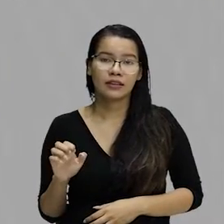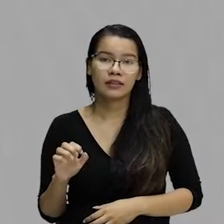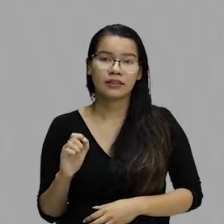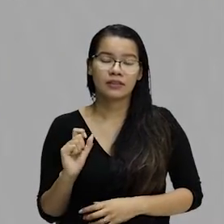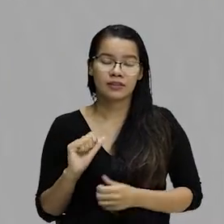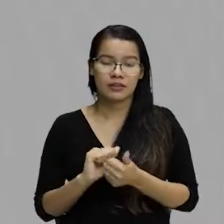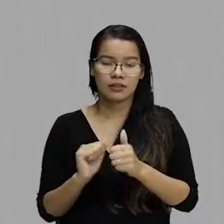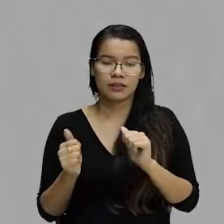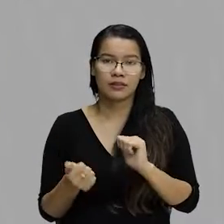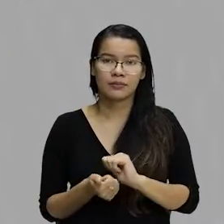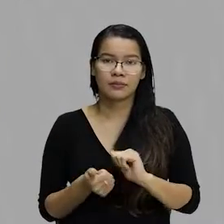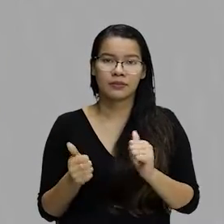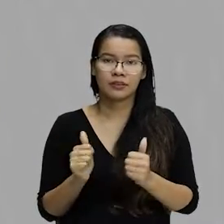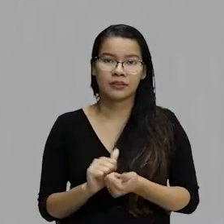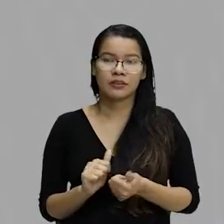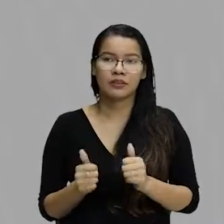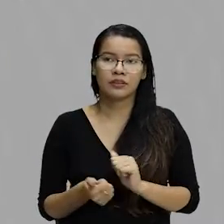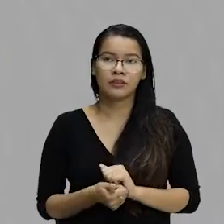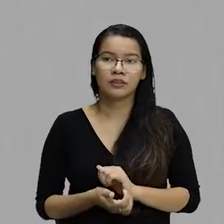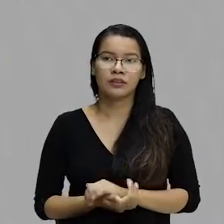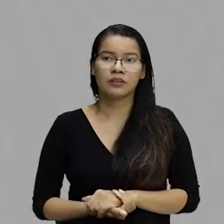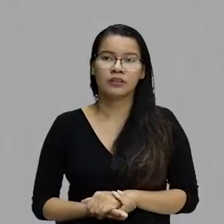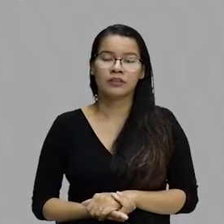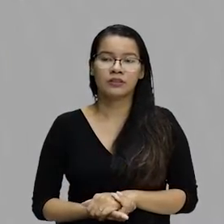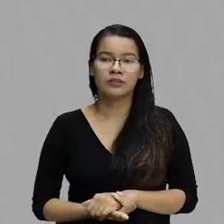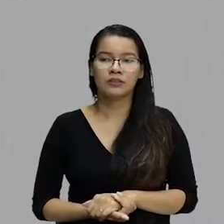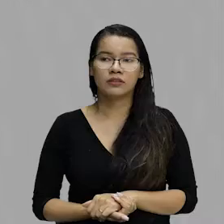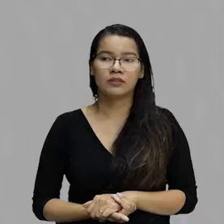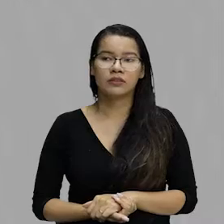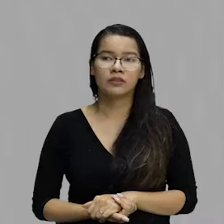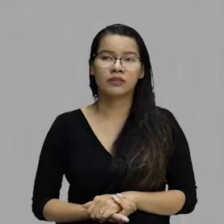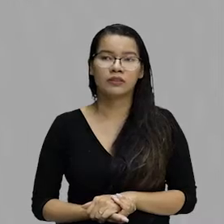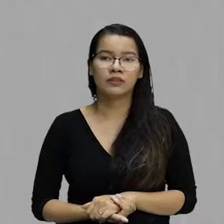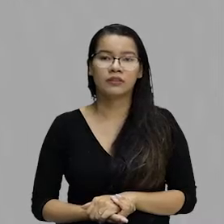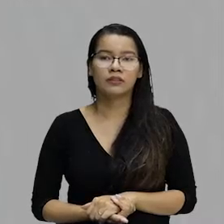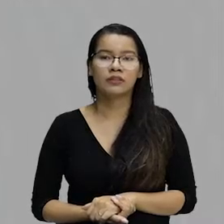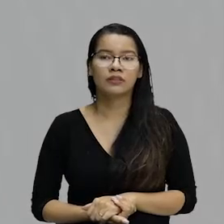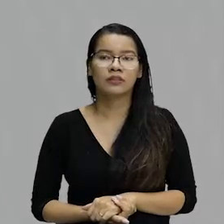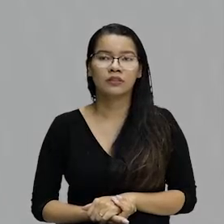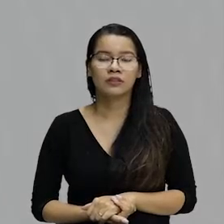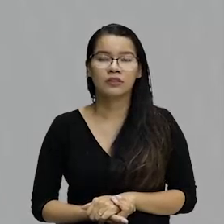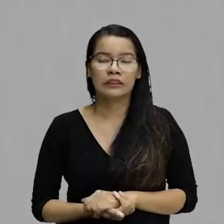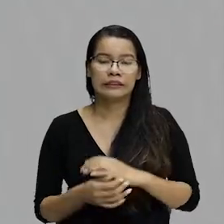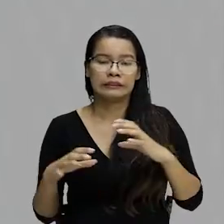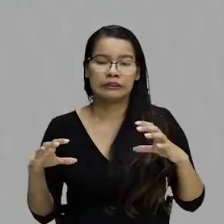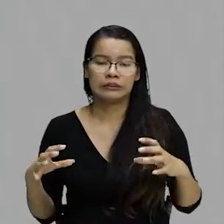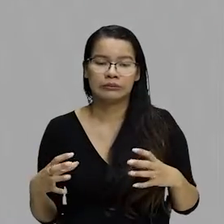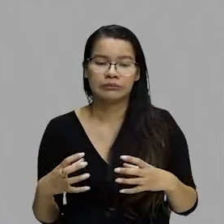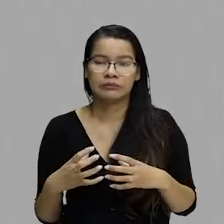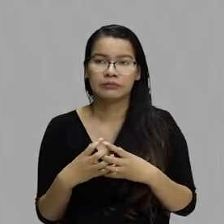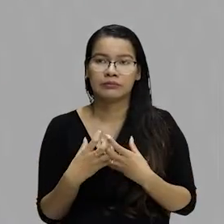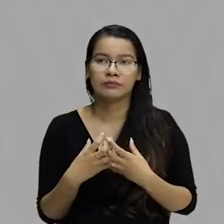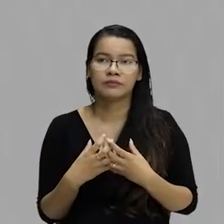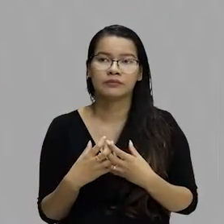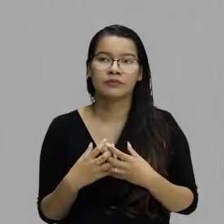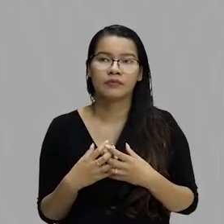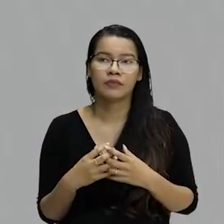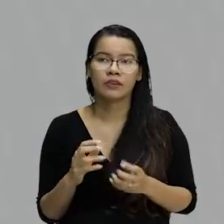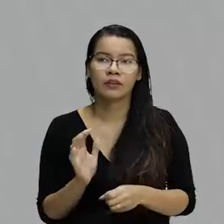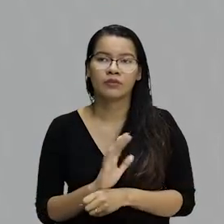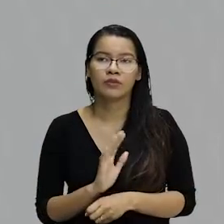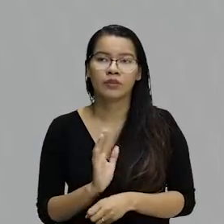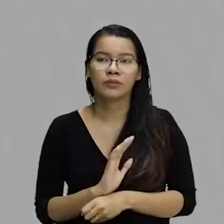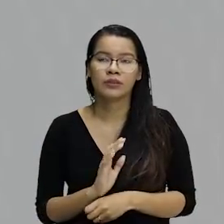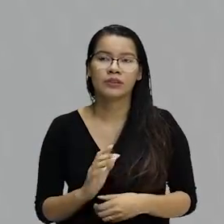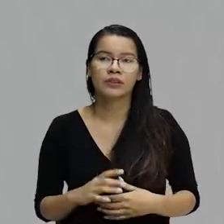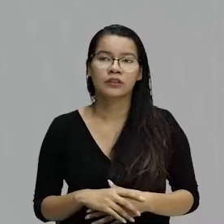foi adaptada por uma emissora daqui do Brasil, e foi condensada, a série virou um filme e todo mundo